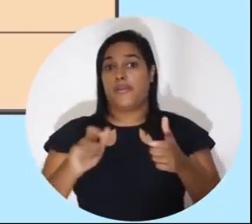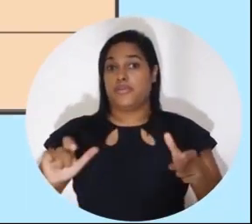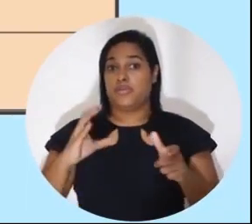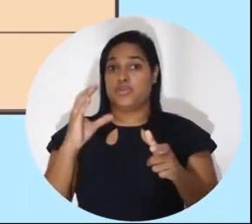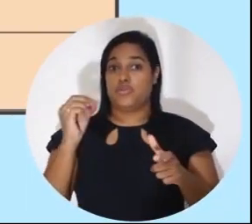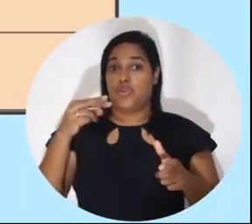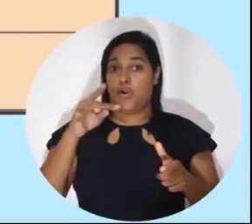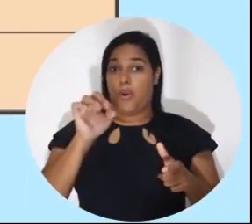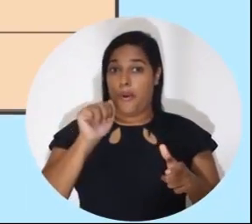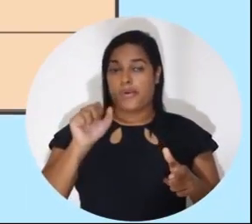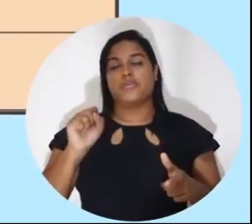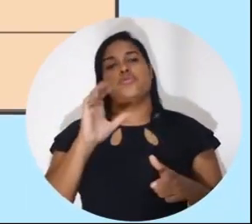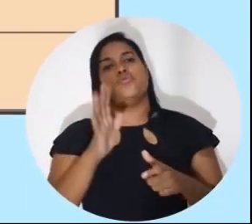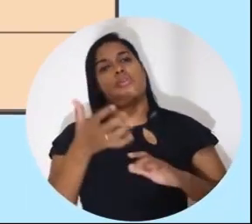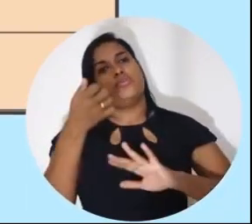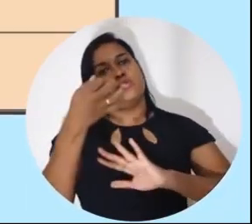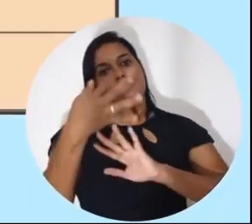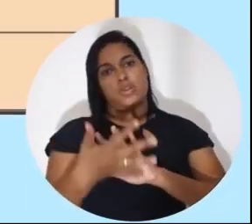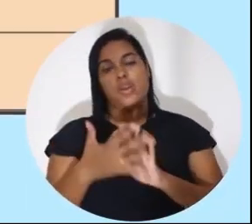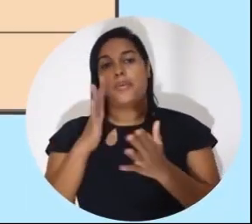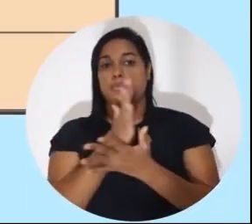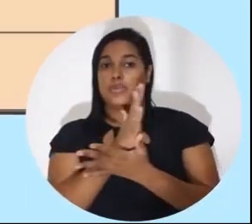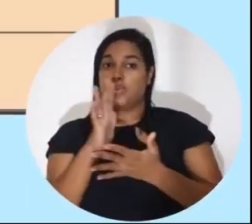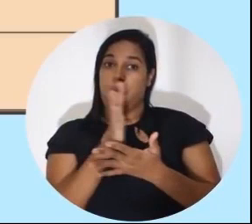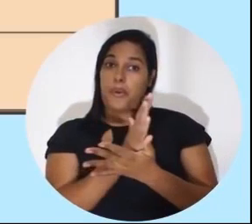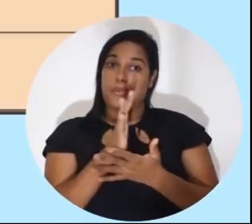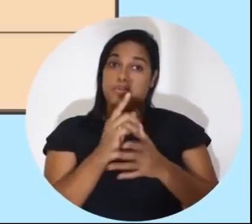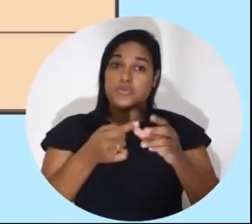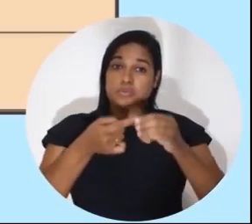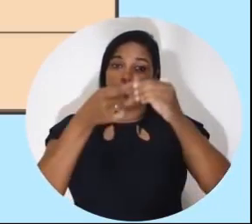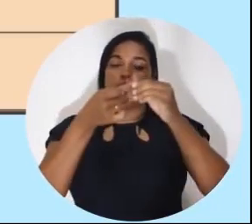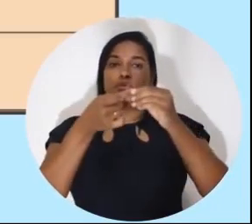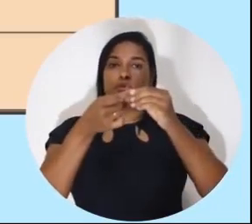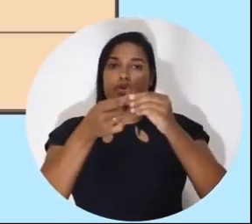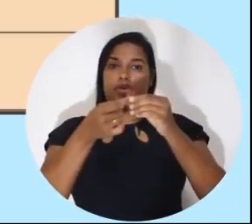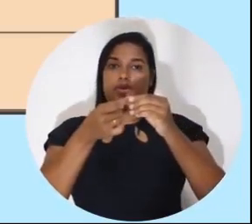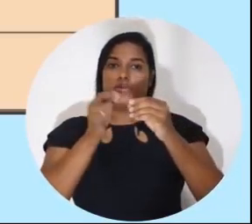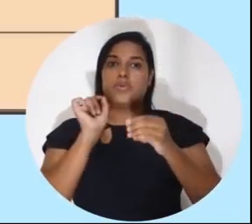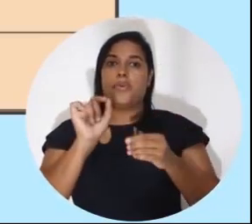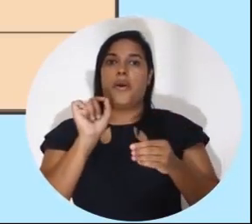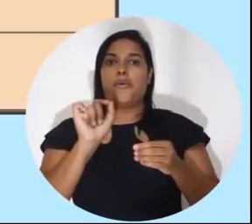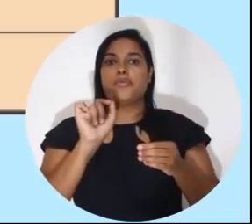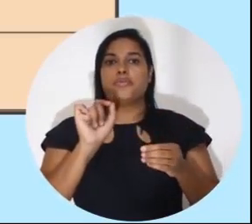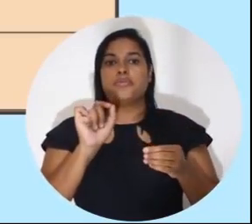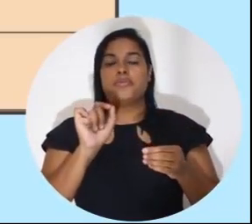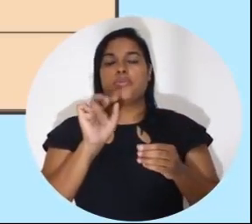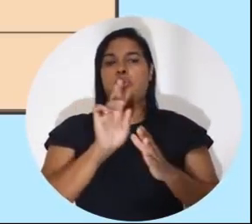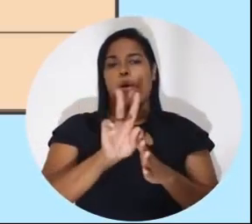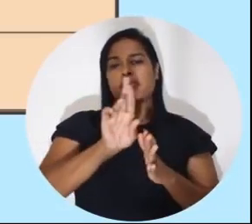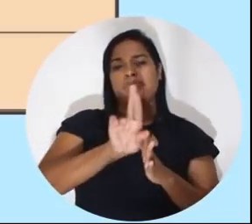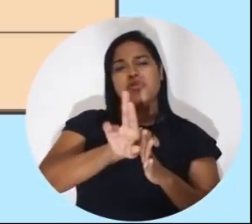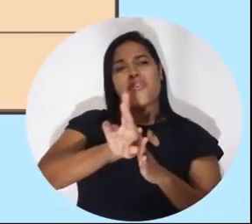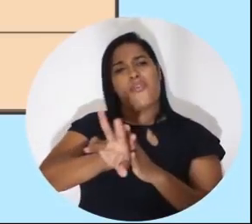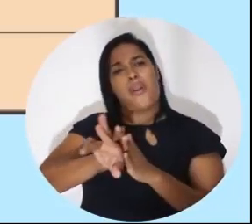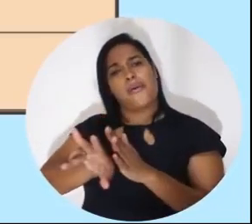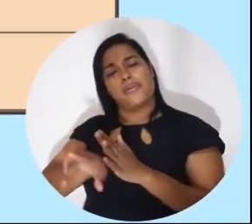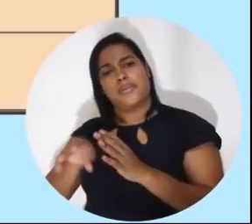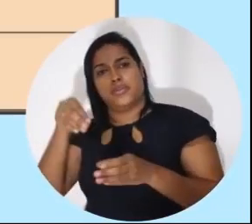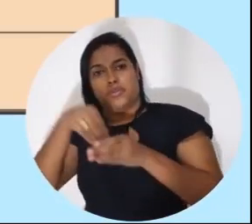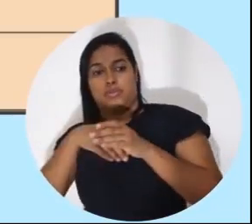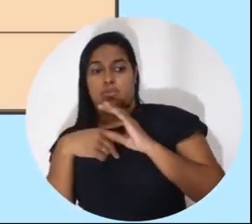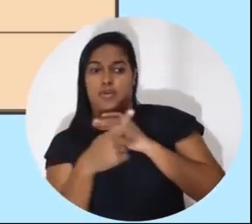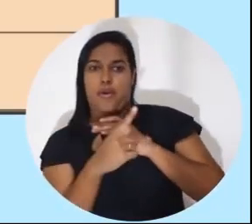contas que já mencionamos e algumas das principais siglas, porque a completa contempla diversas siglas dentro